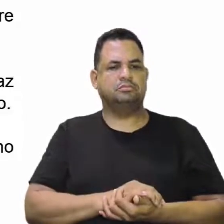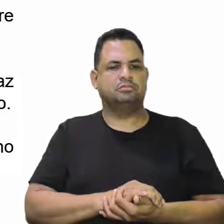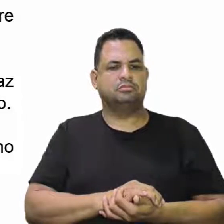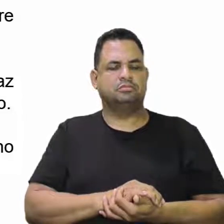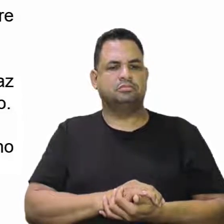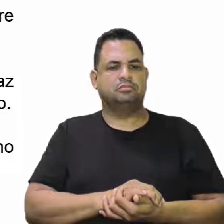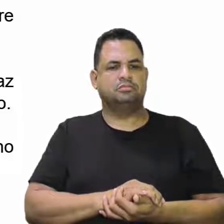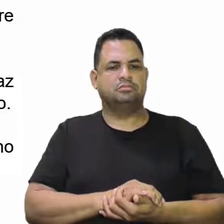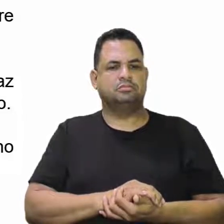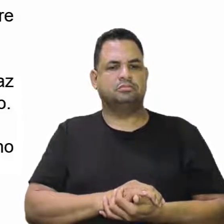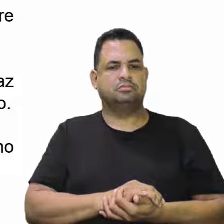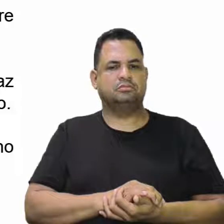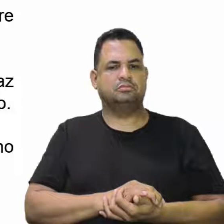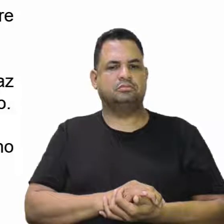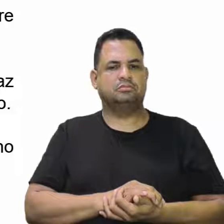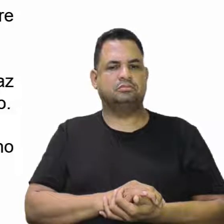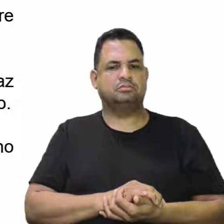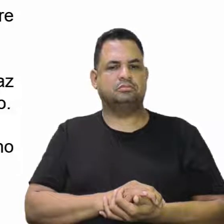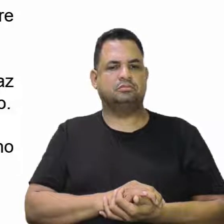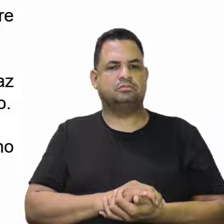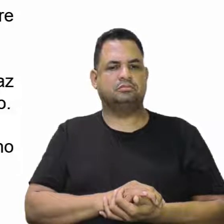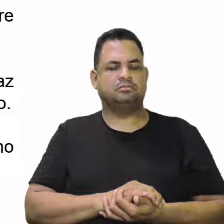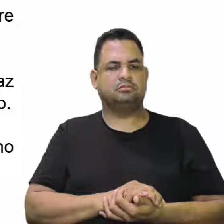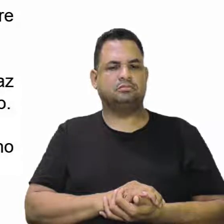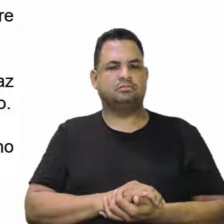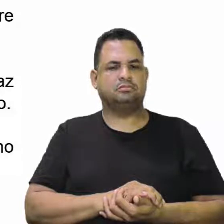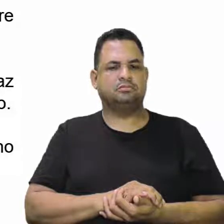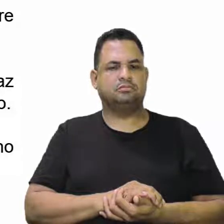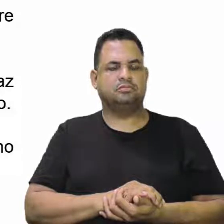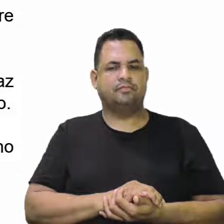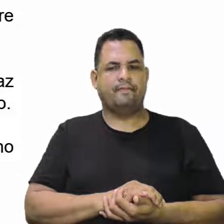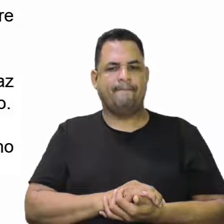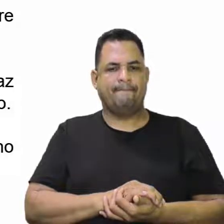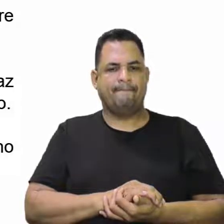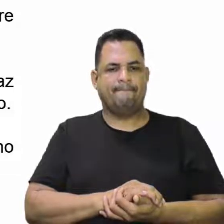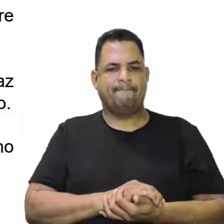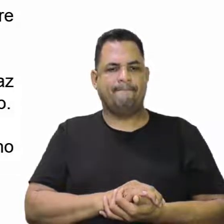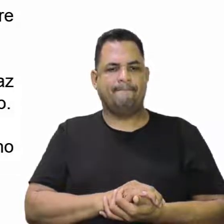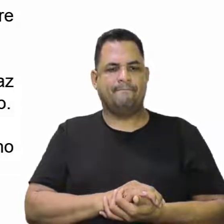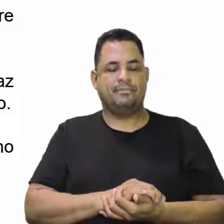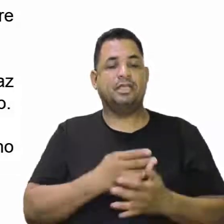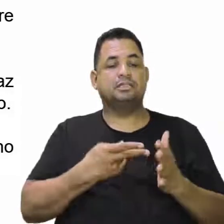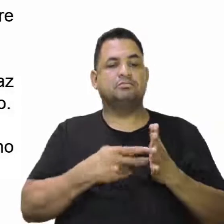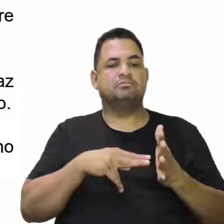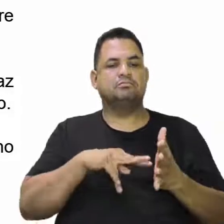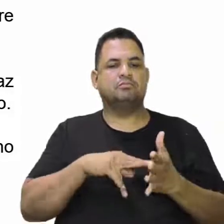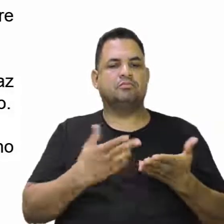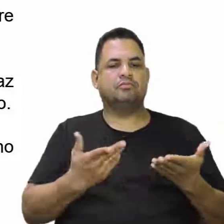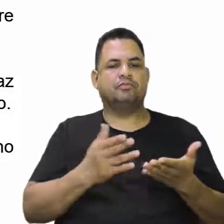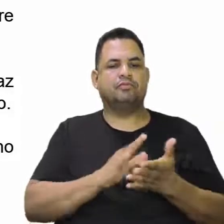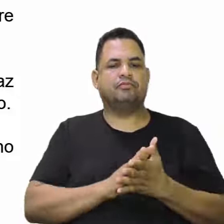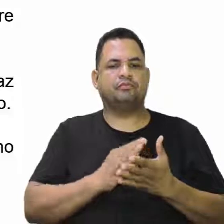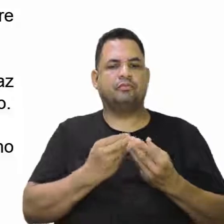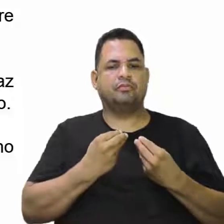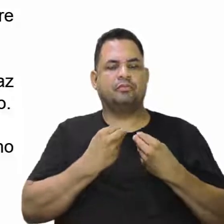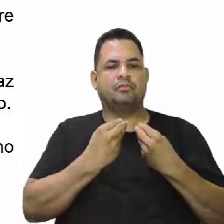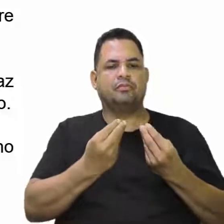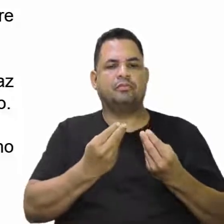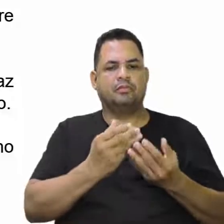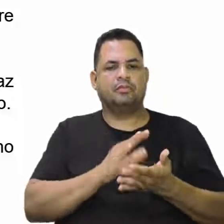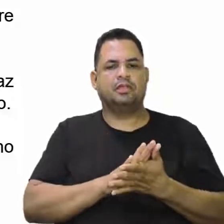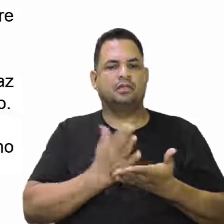de Mafalda é uma crítica à situação de la paz en el mundo e significa que o pedido do Papa não